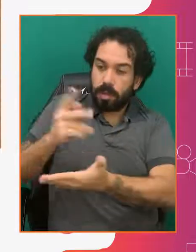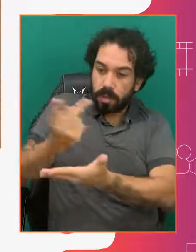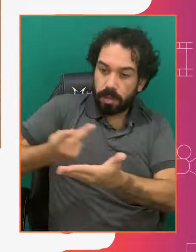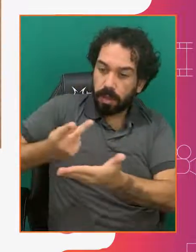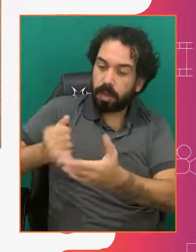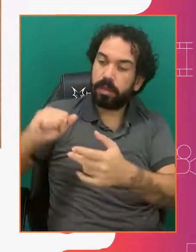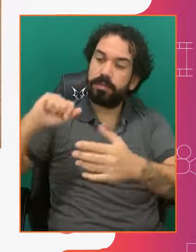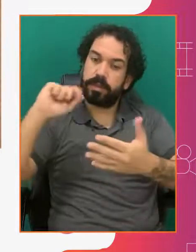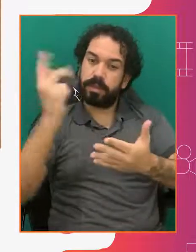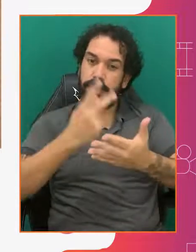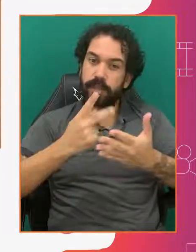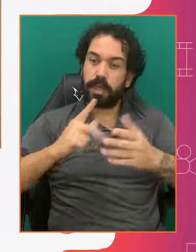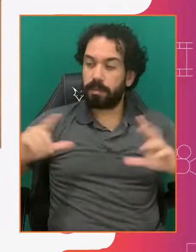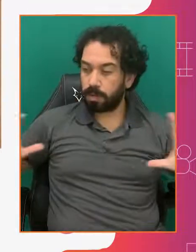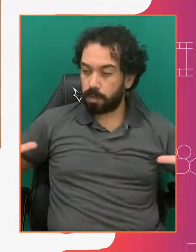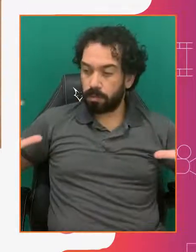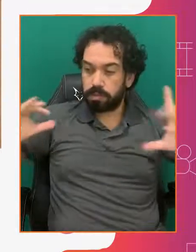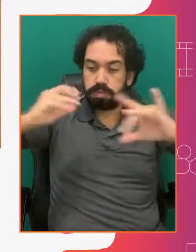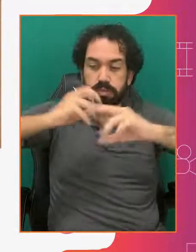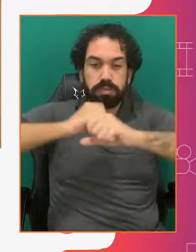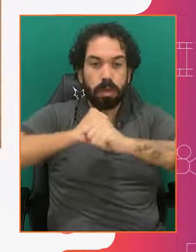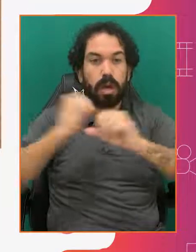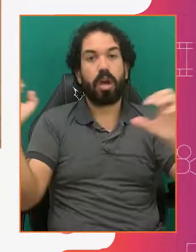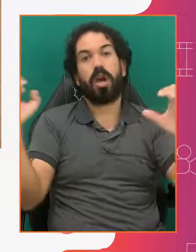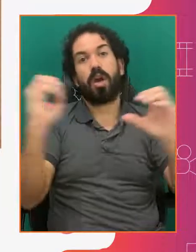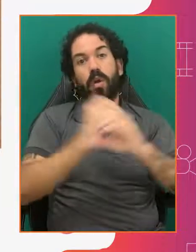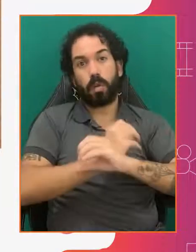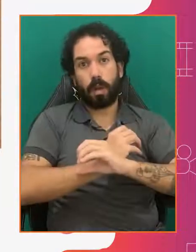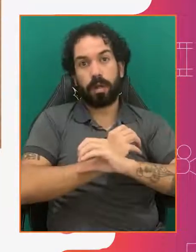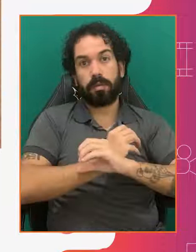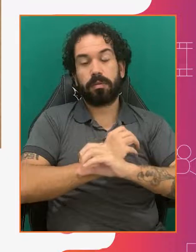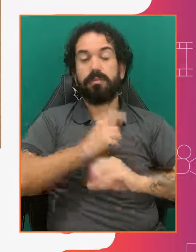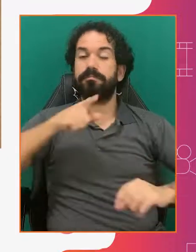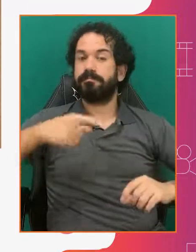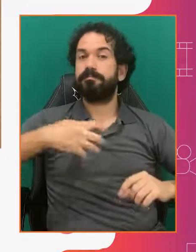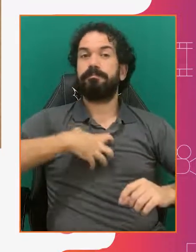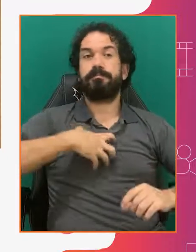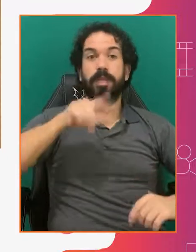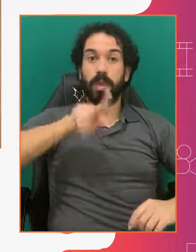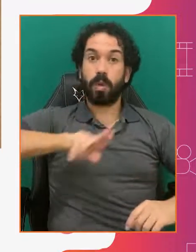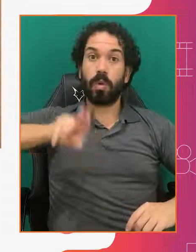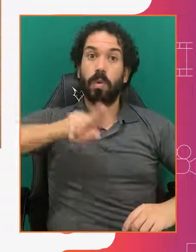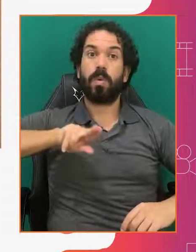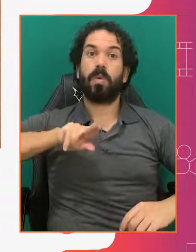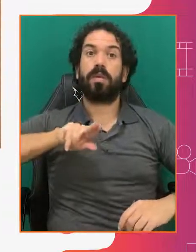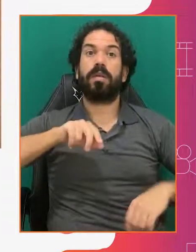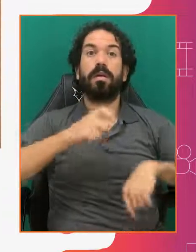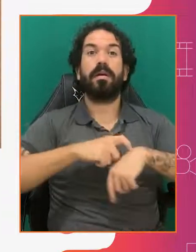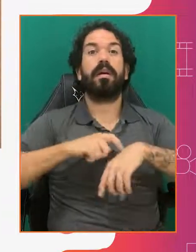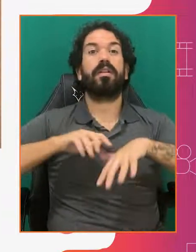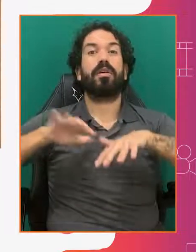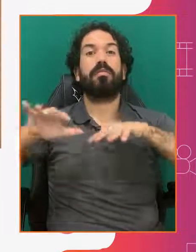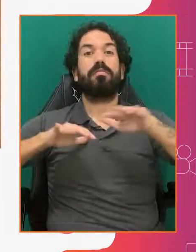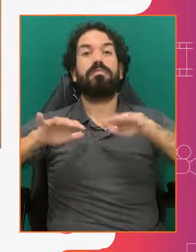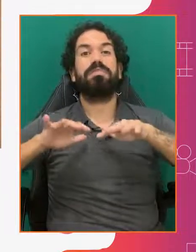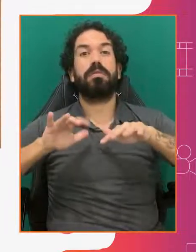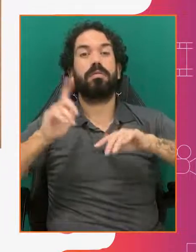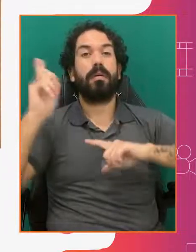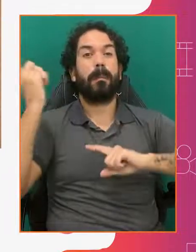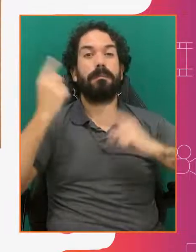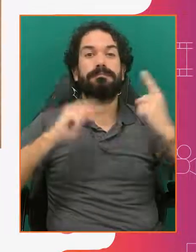o outro até ter a cena completa. Esse método é muito usado em cenas de